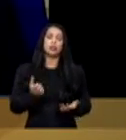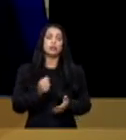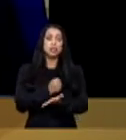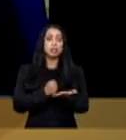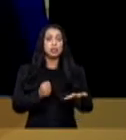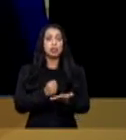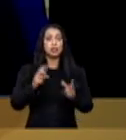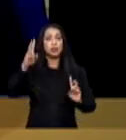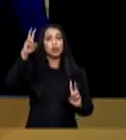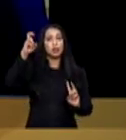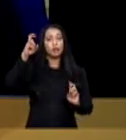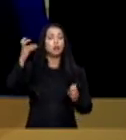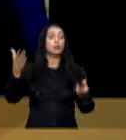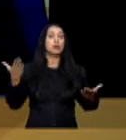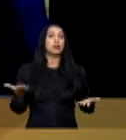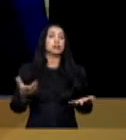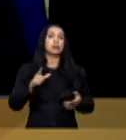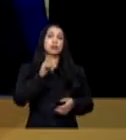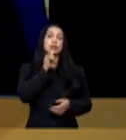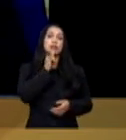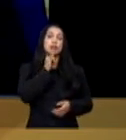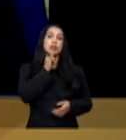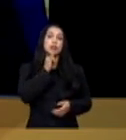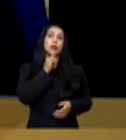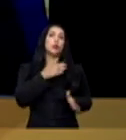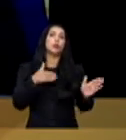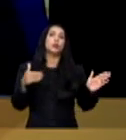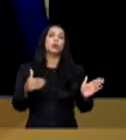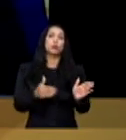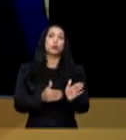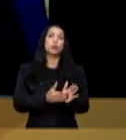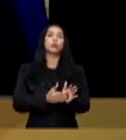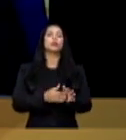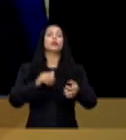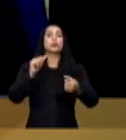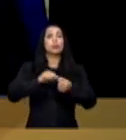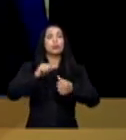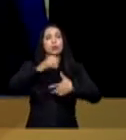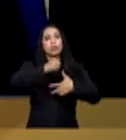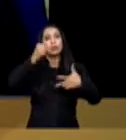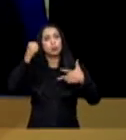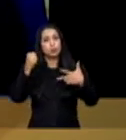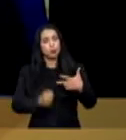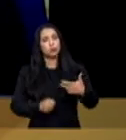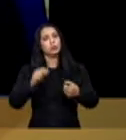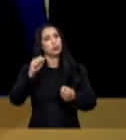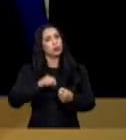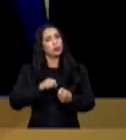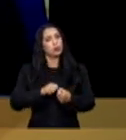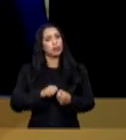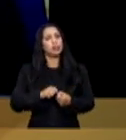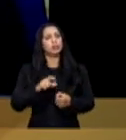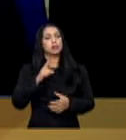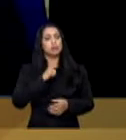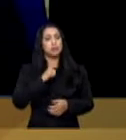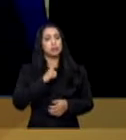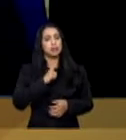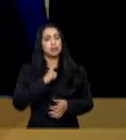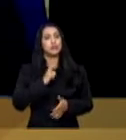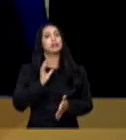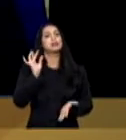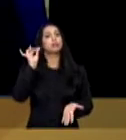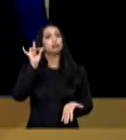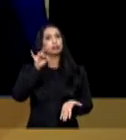aspas. Todos os atos emanados do poder público estão necessariamente sujeitos, para efeito de sua validade